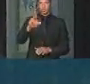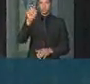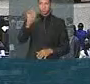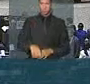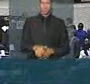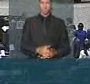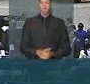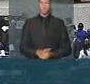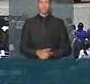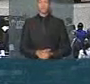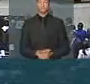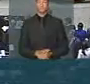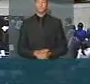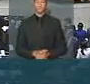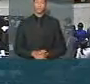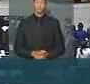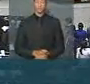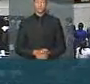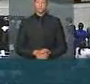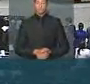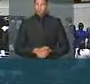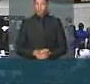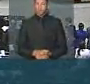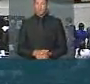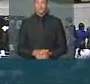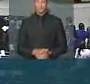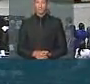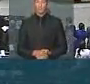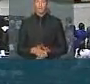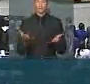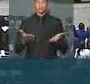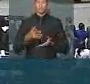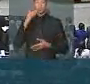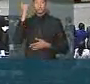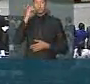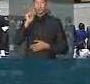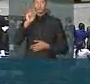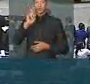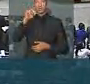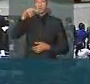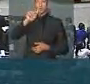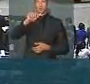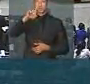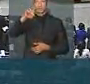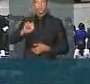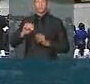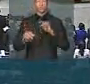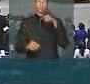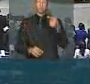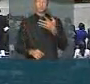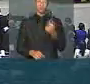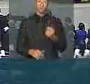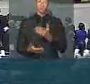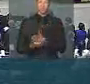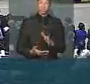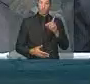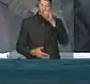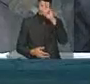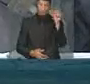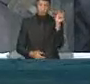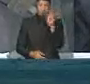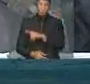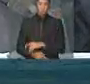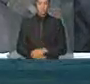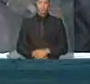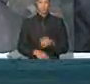senhor presidente nós vamos ouvir pela ordem o deputado Arnaldo Faria de Sá em seguida nós vamos começar a ordem do dia